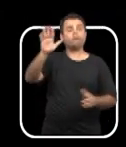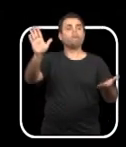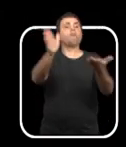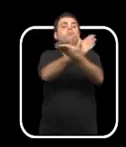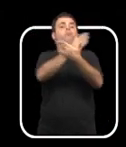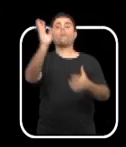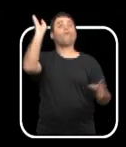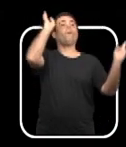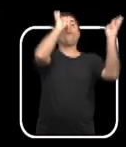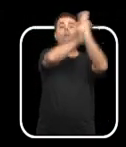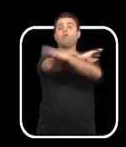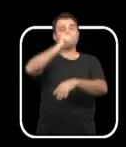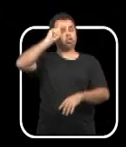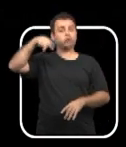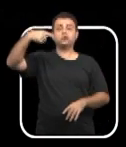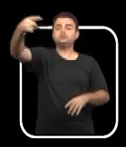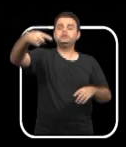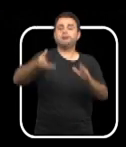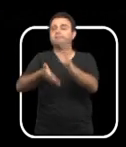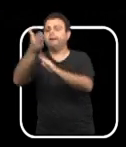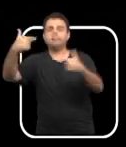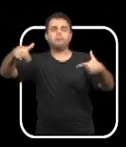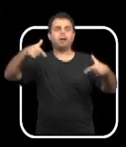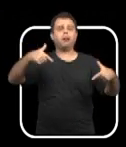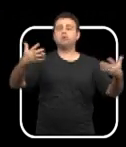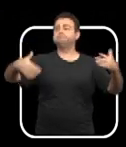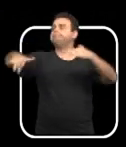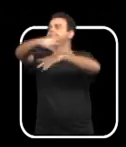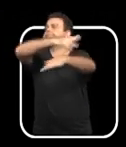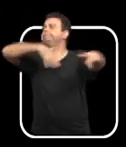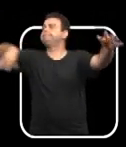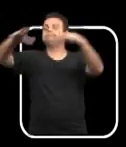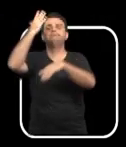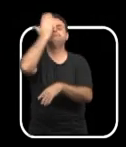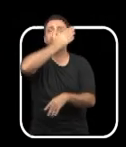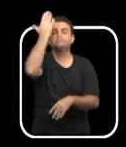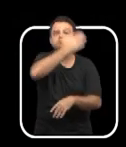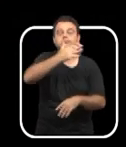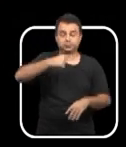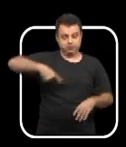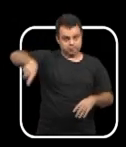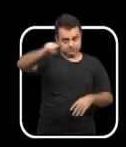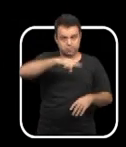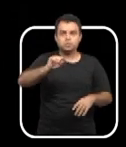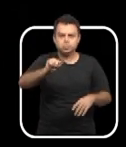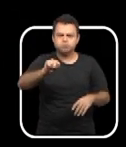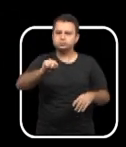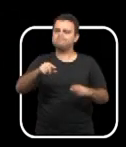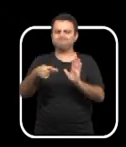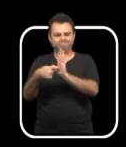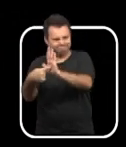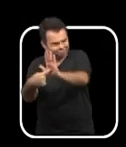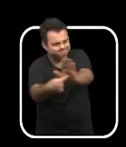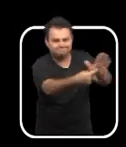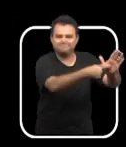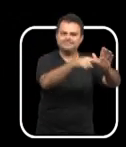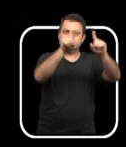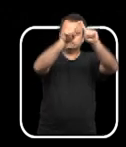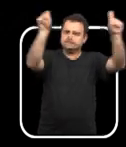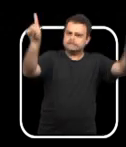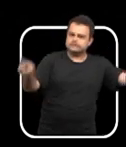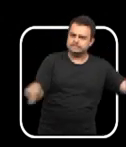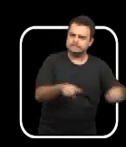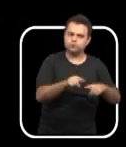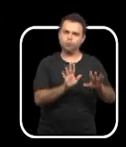da vida é isso. Então, a gente tem que estar ali para alertar, para sinalizar tanto a possíveis vítimas, como também